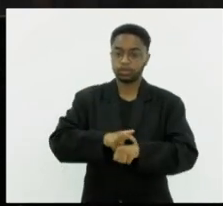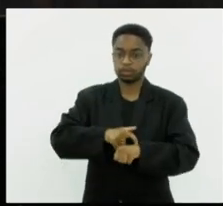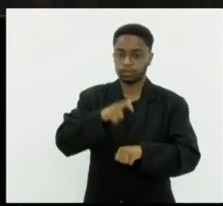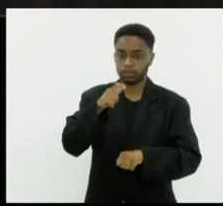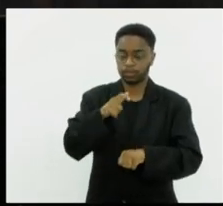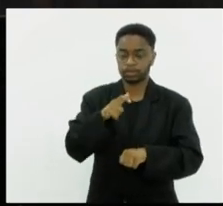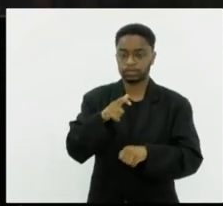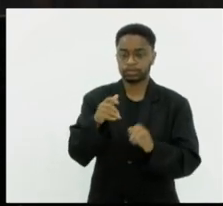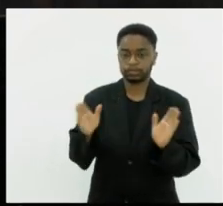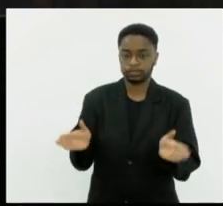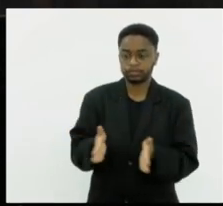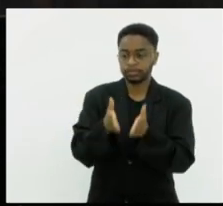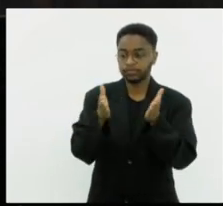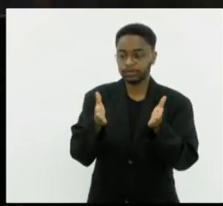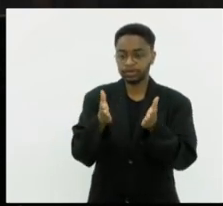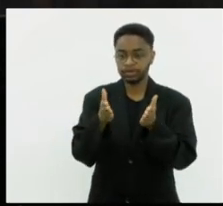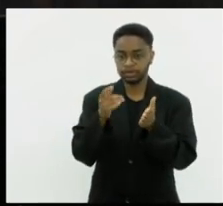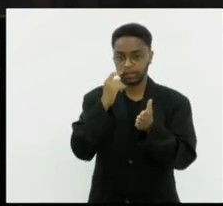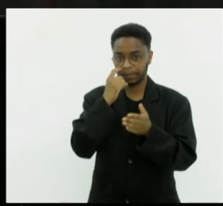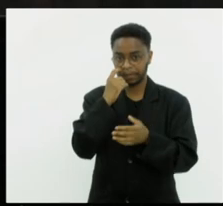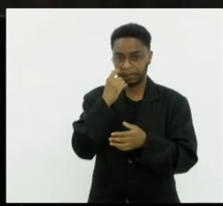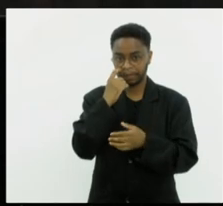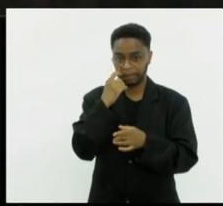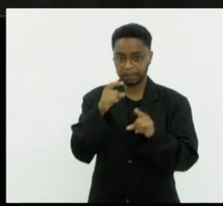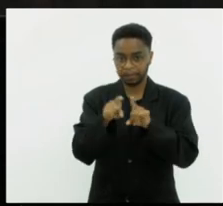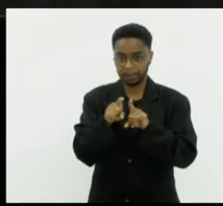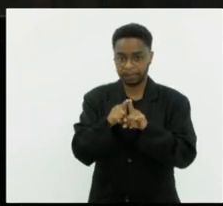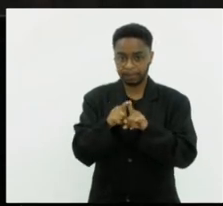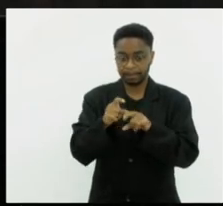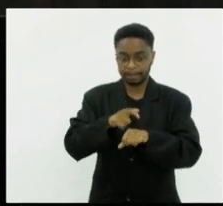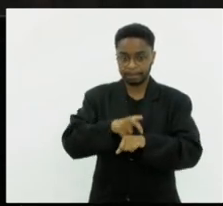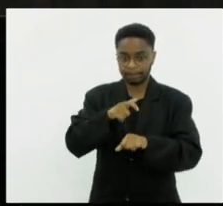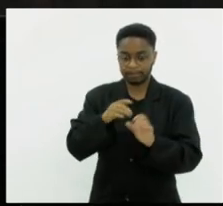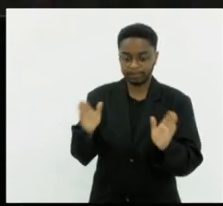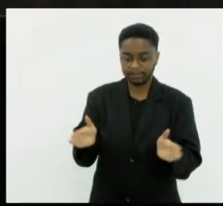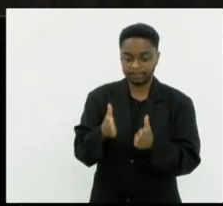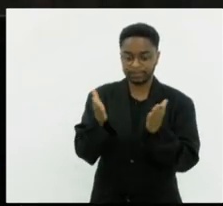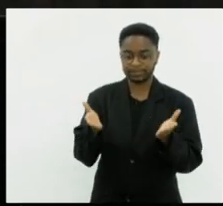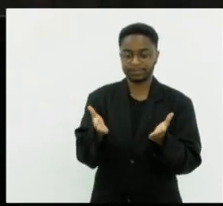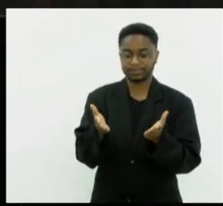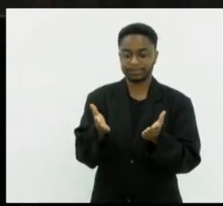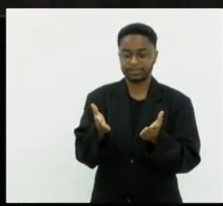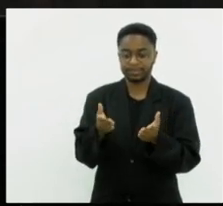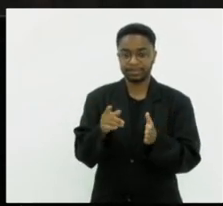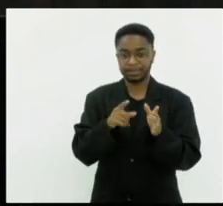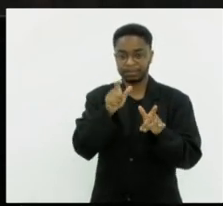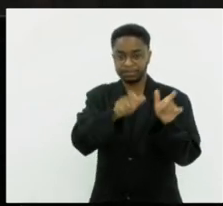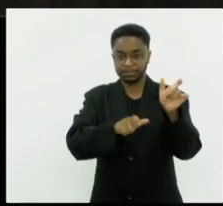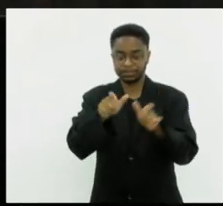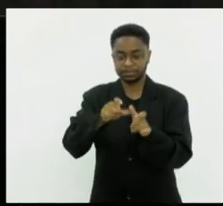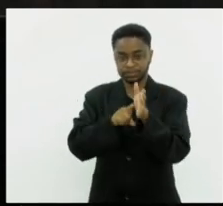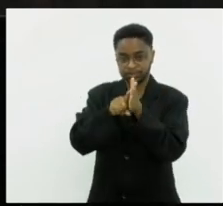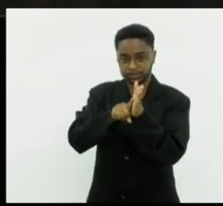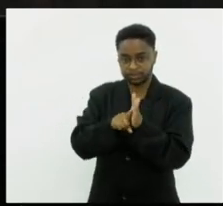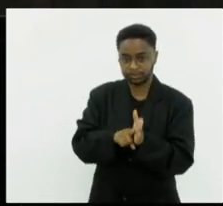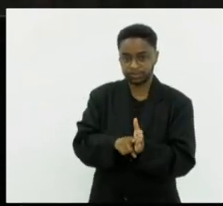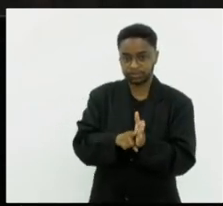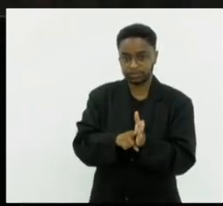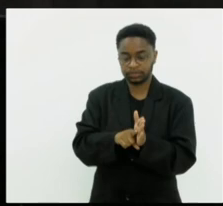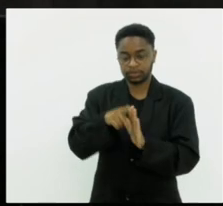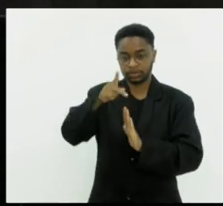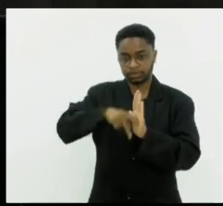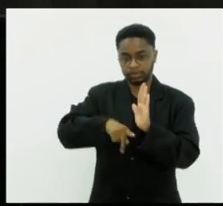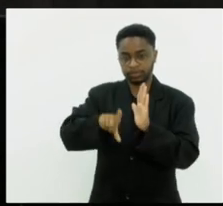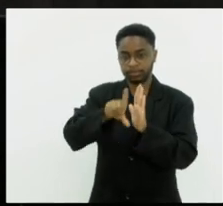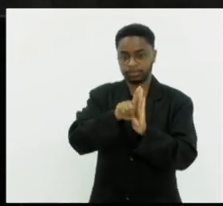do incentivo. E no ato do incentivo, quem examinou o projeto